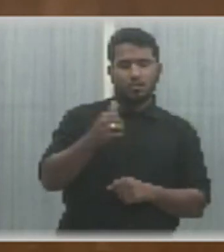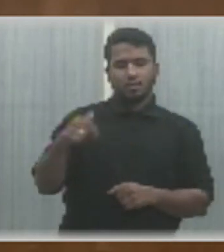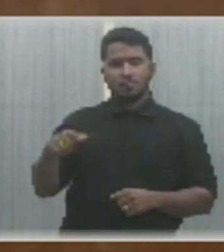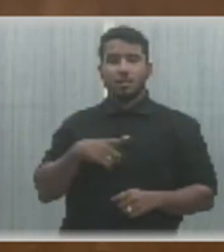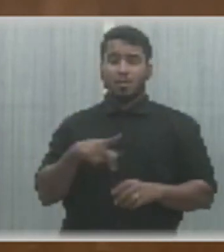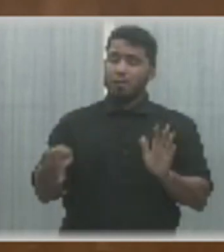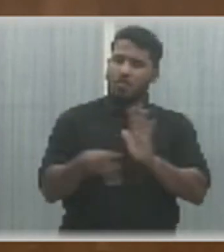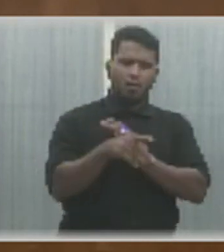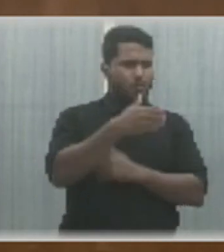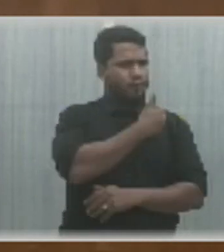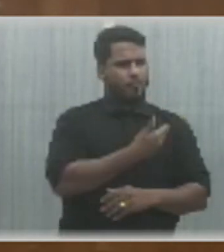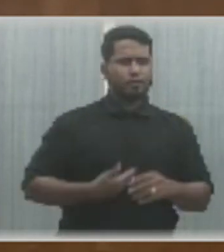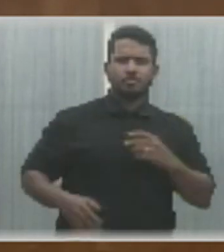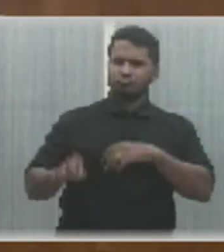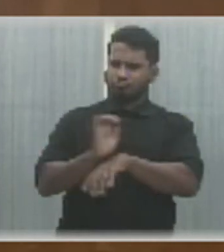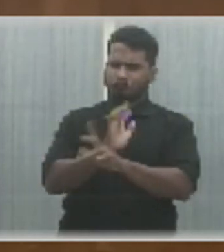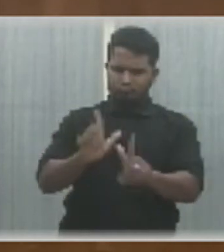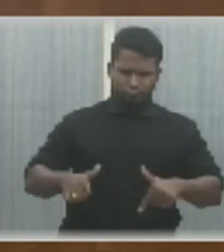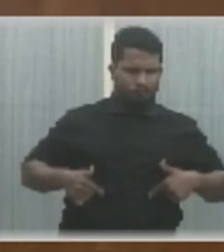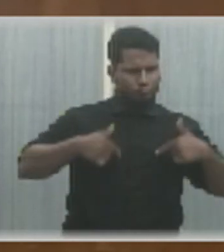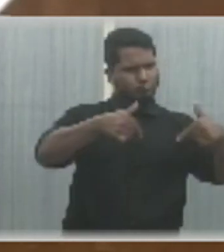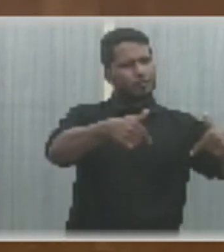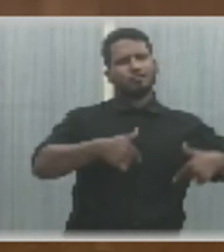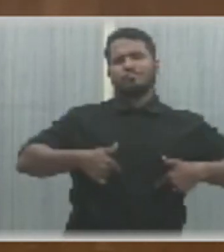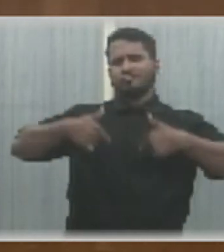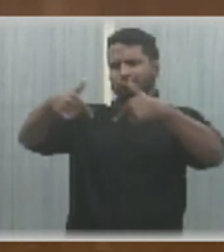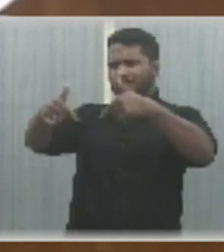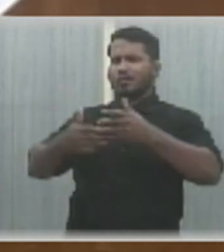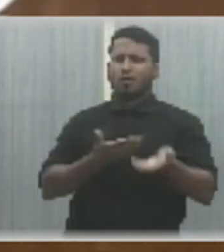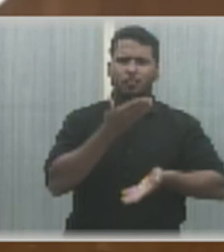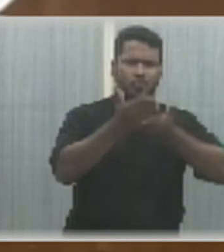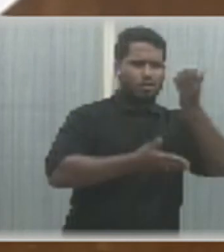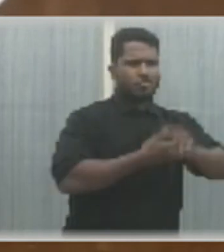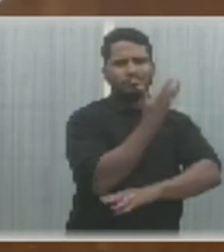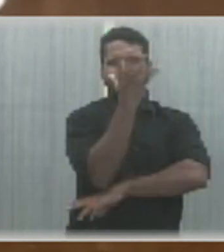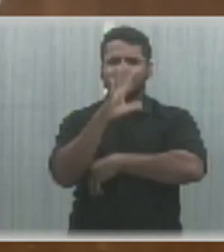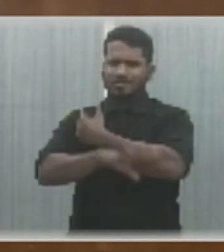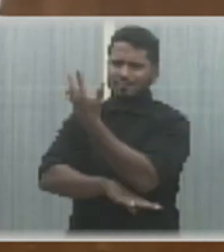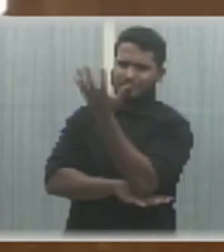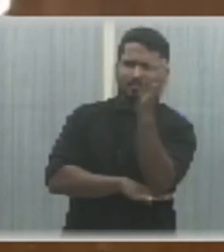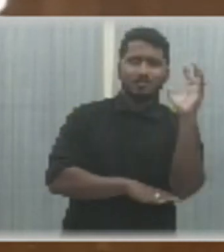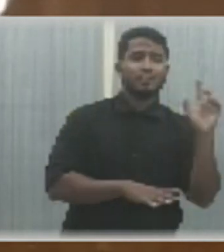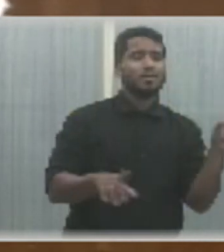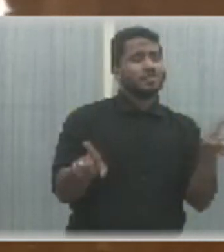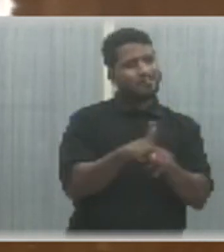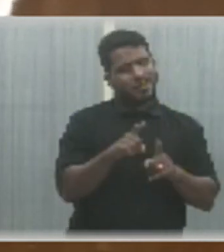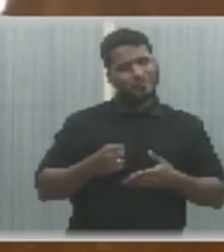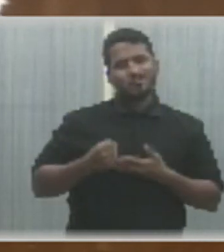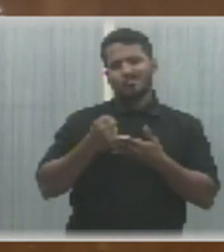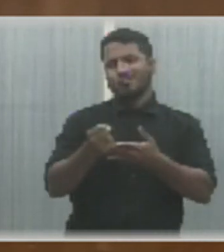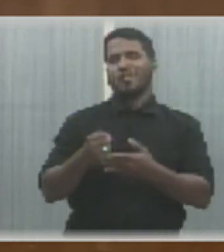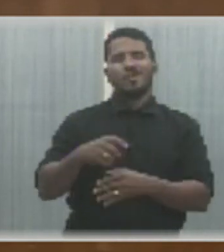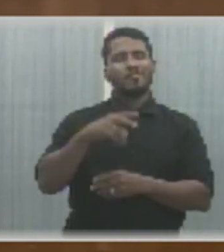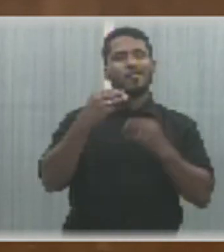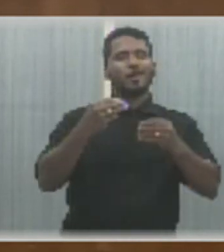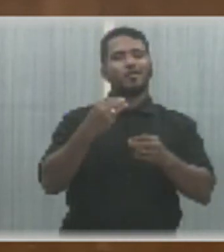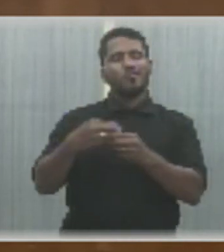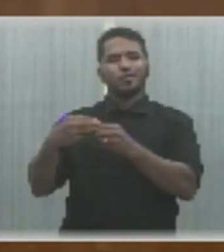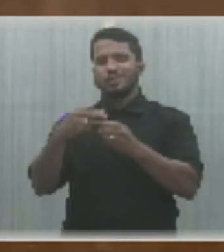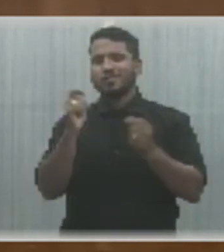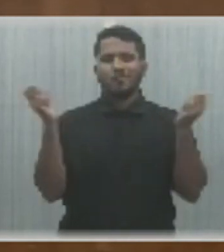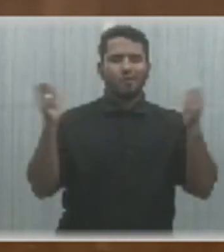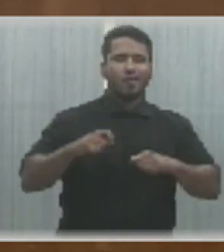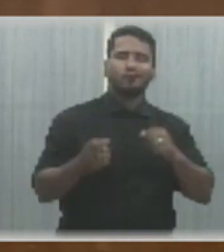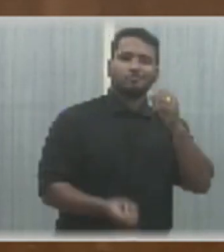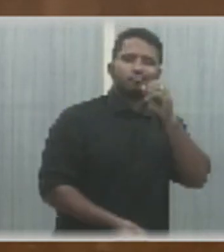do Piauí atuando em defesa do meio ambiente e colaborando com os municípios para